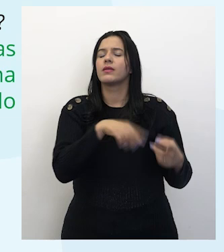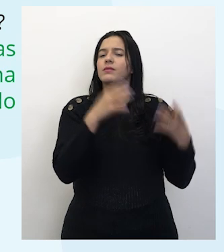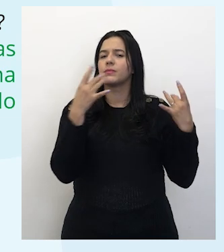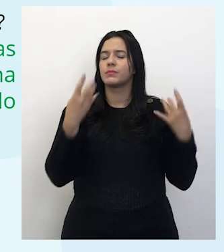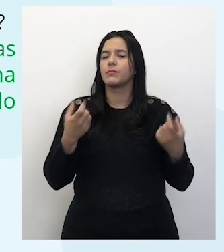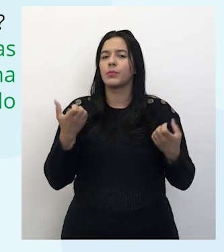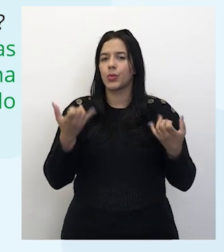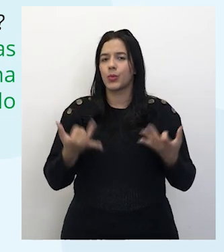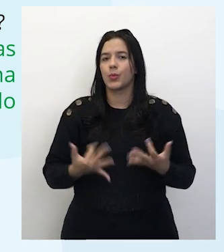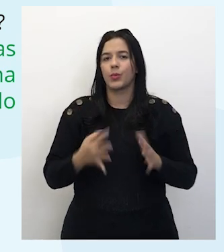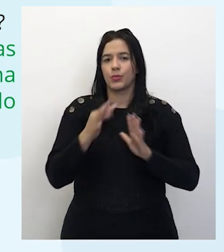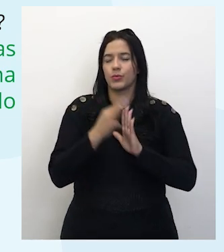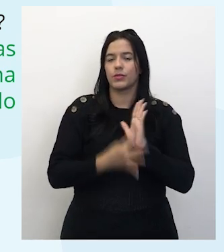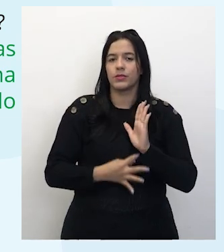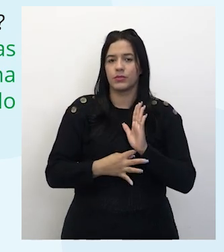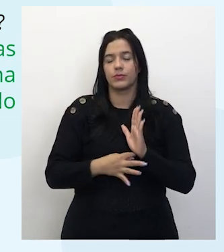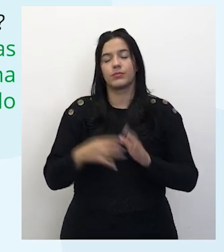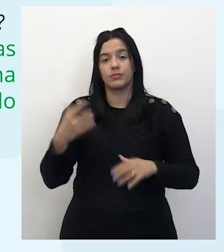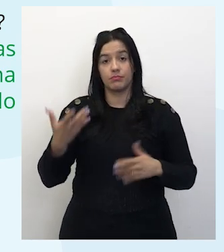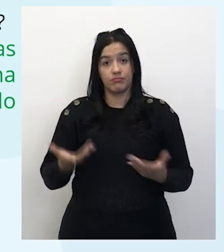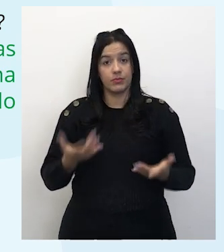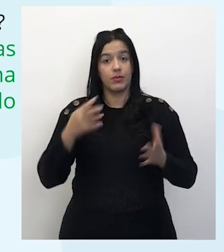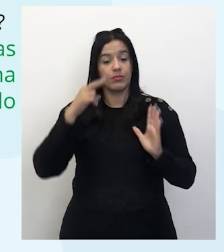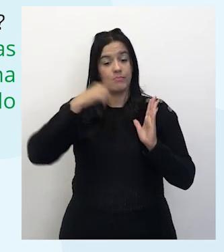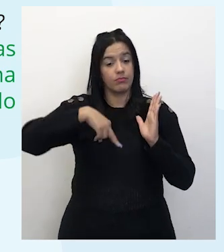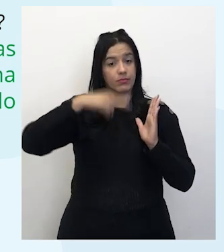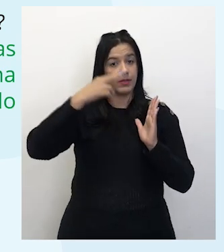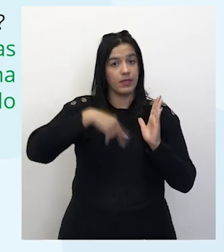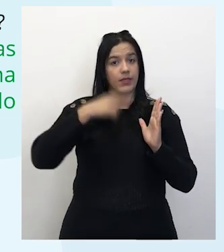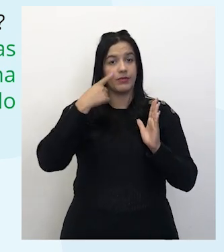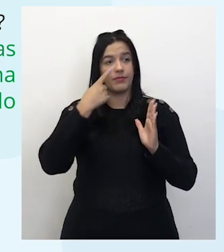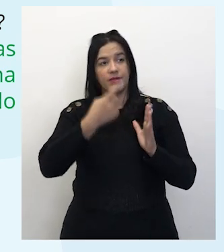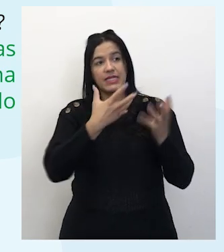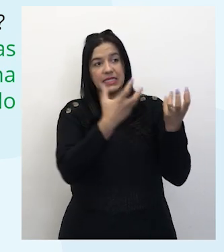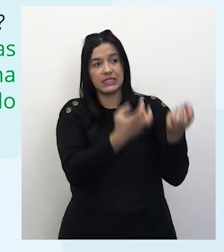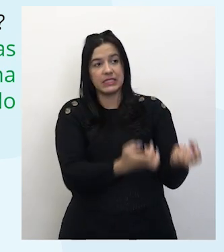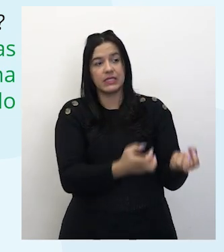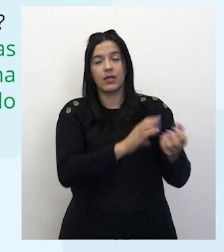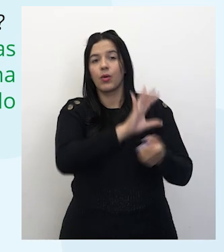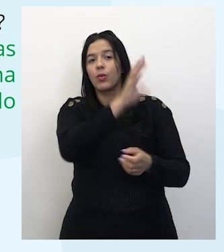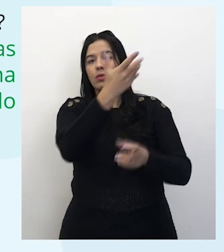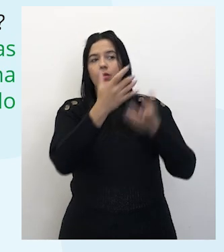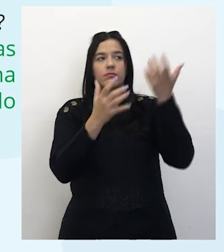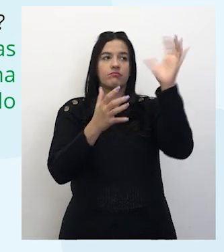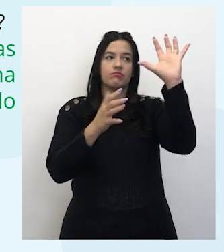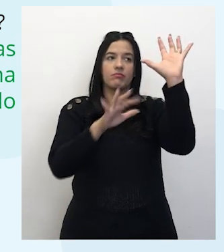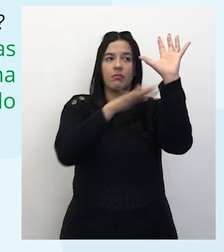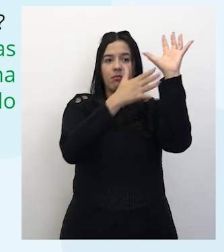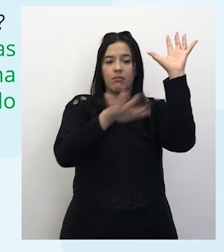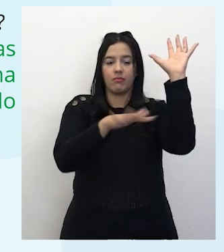a partir da leitura, vemos que a seca faz com que as folhas caiam, o gado morra, o